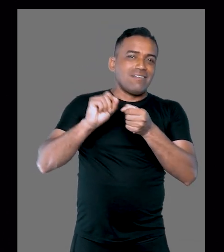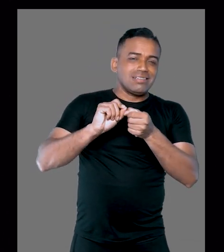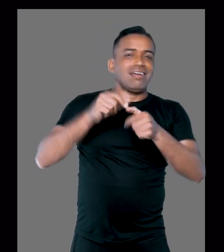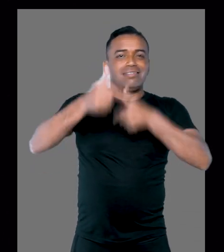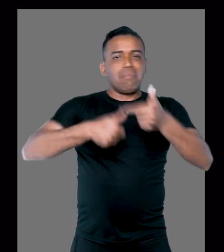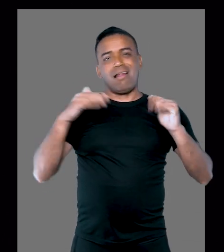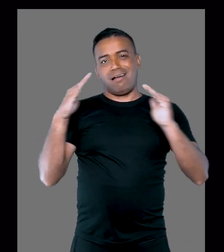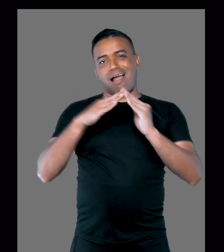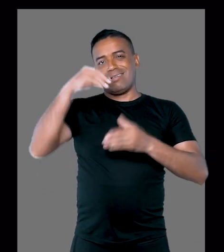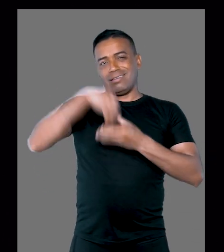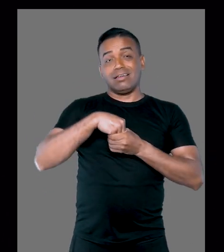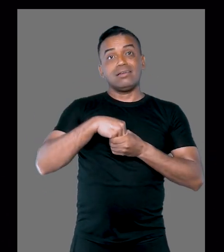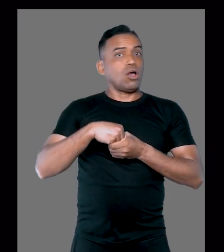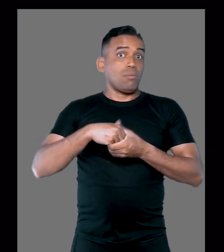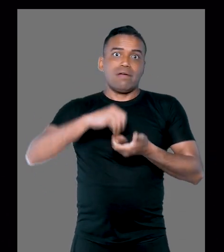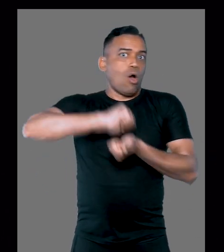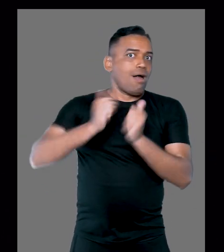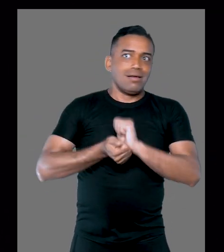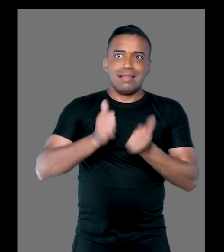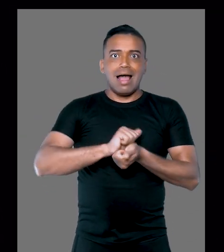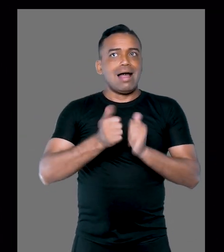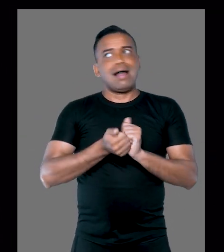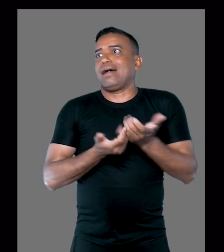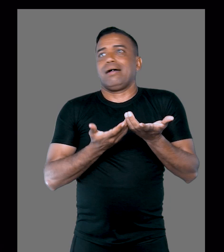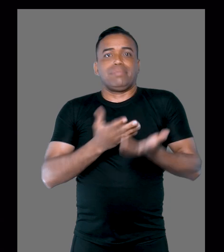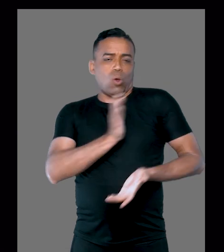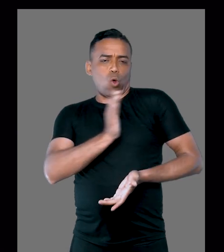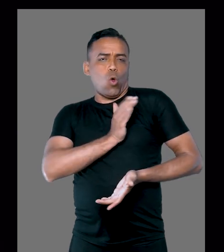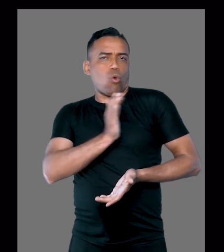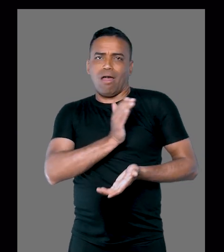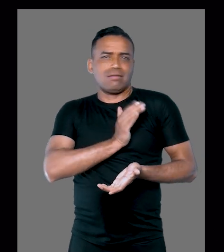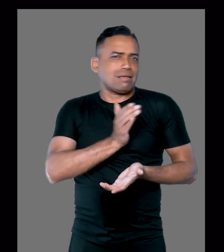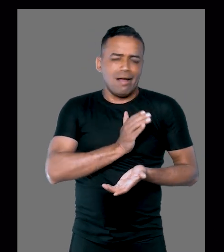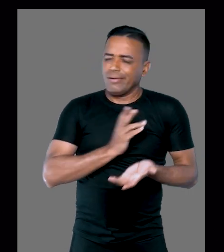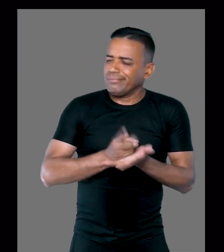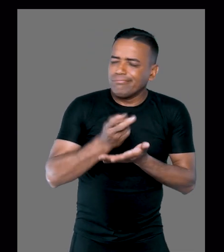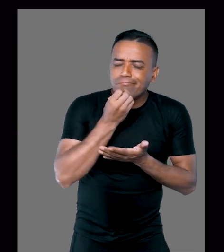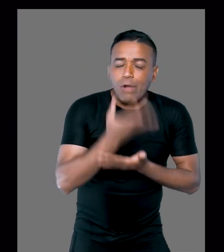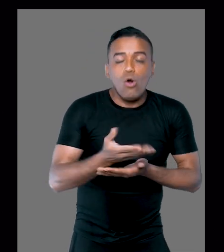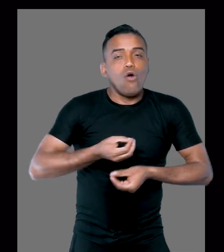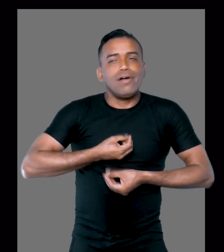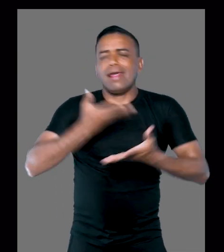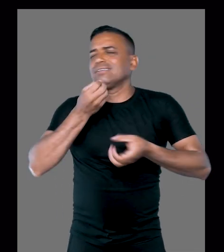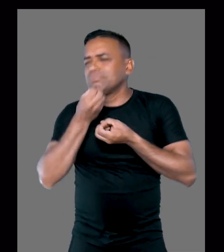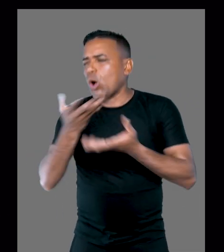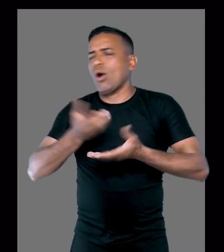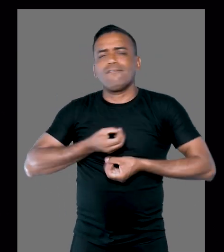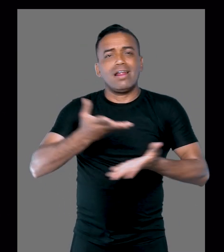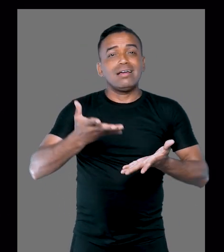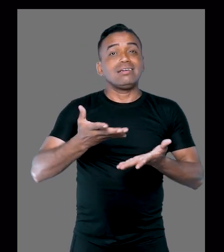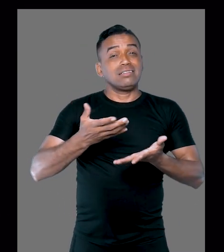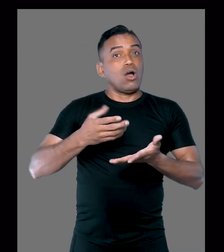vovó se adapta à vida com o que tem de melhor, seu coração. Sem se aborrecer demais, oferece o que tem de melhor ao mundo e, mesmo com uma